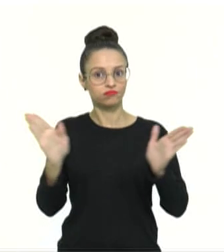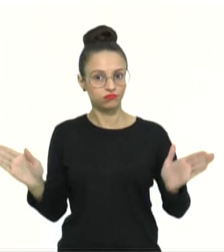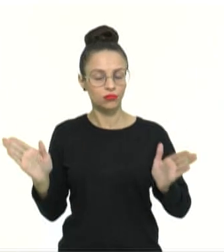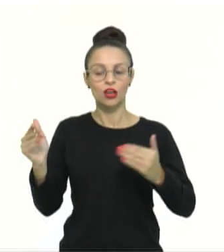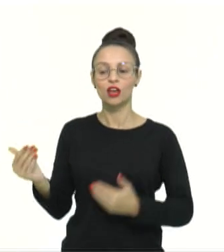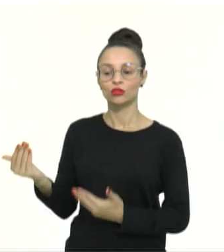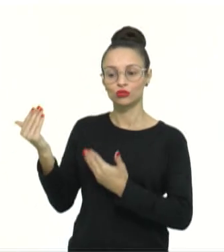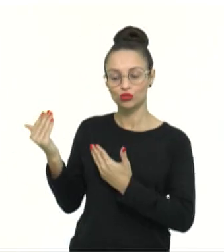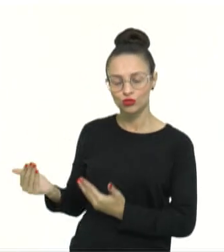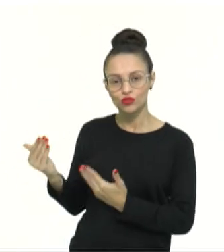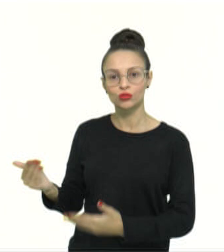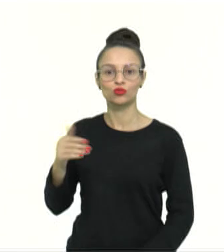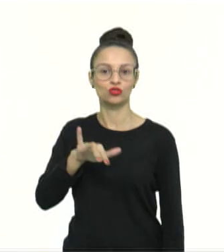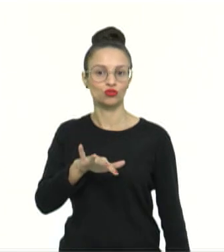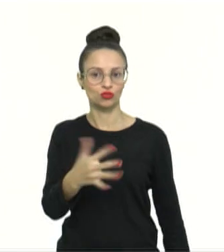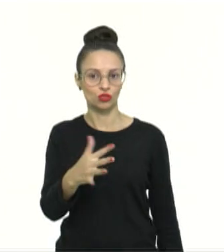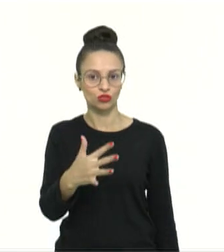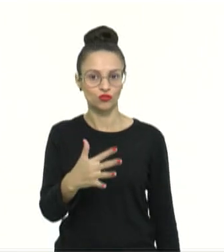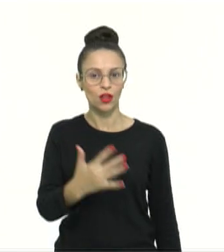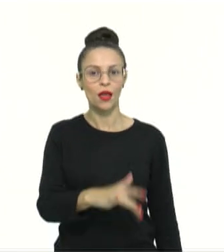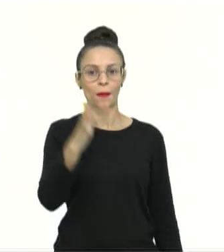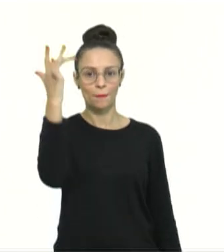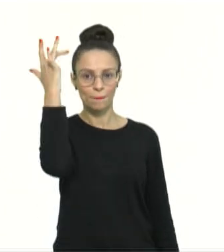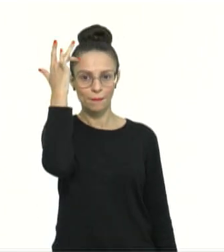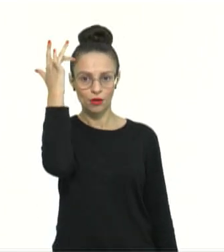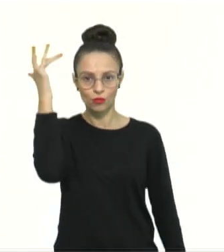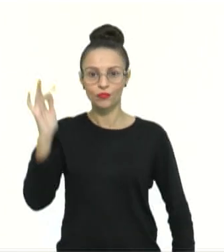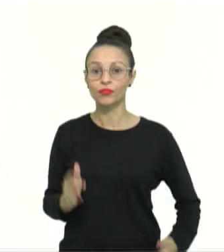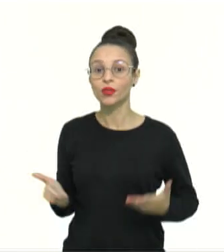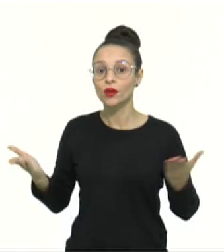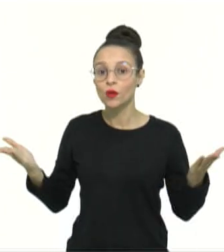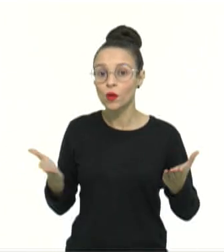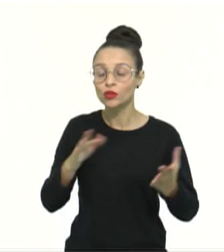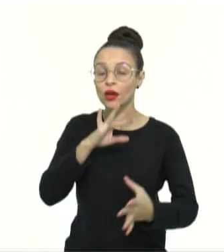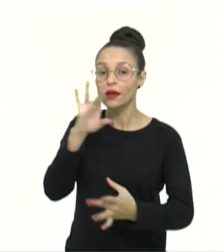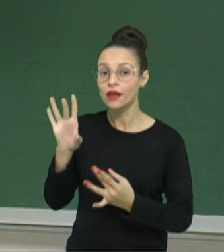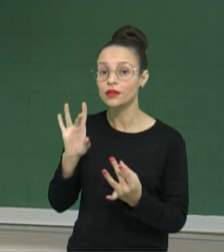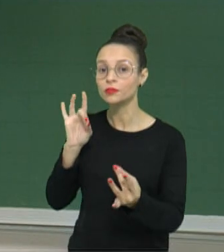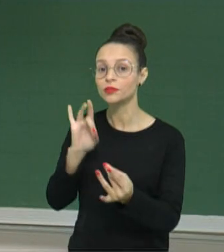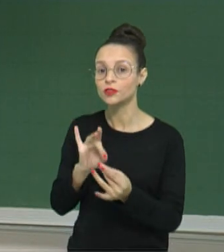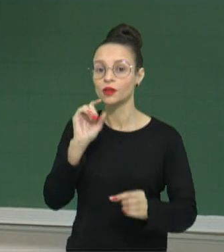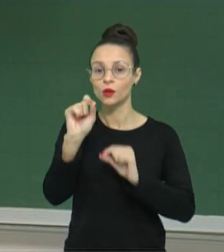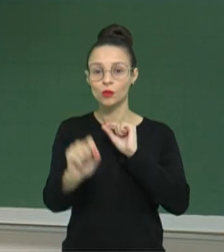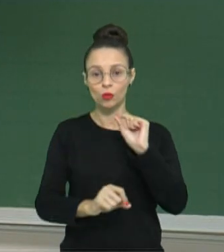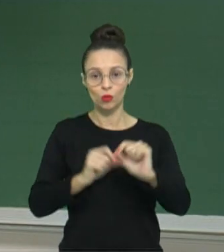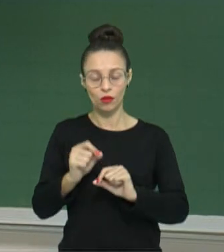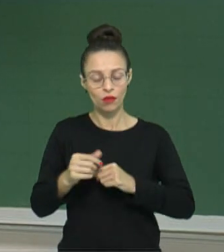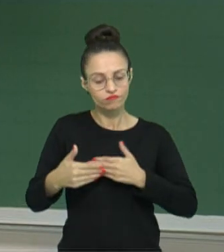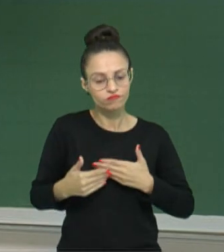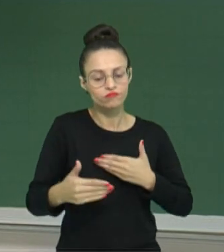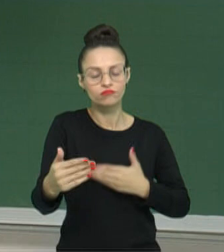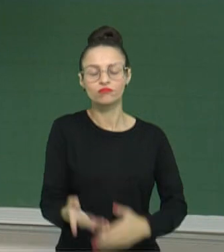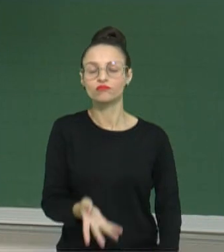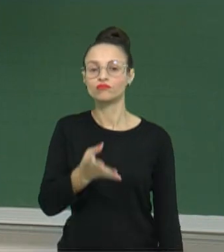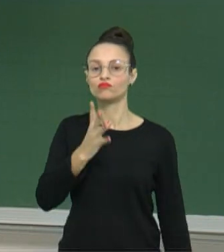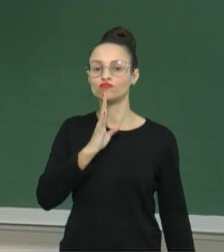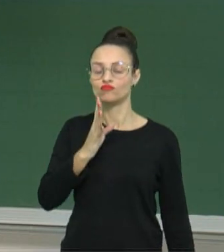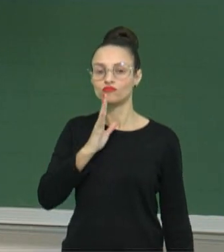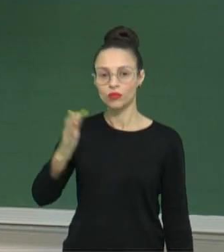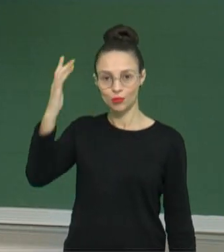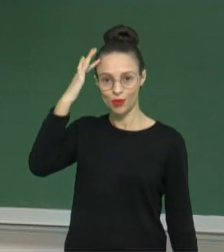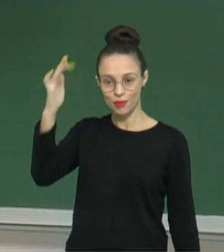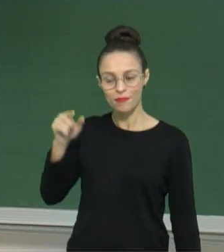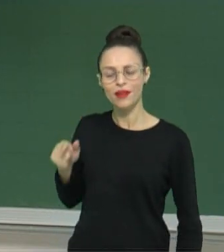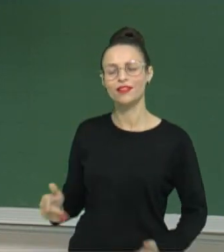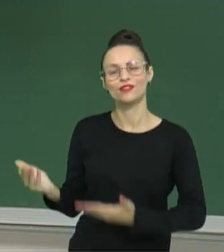juventude, intermediário e maduro. E hoje, especificamente, nós vamos conhecer o pensamento do